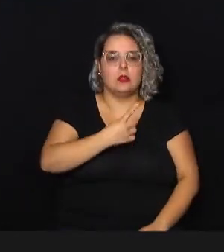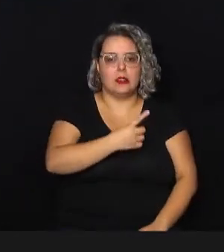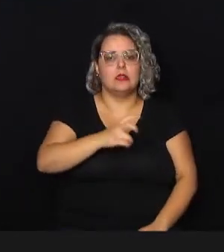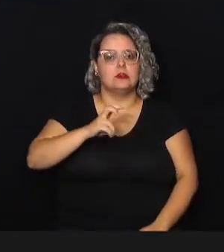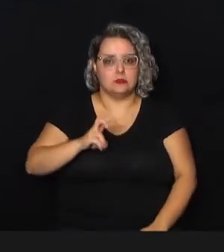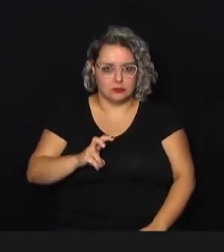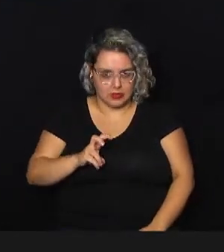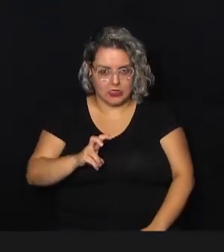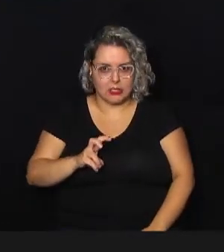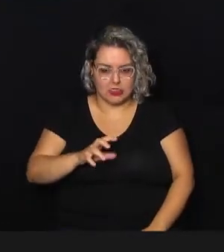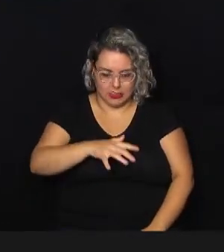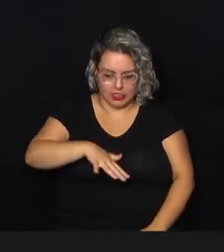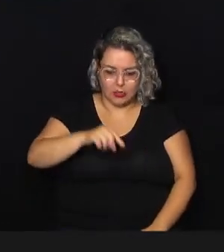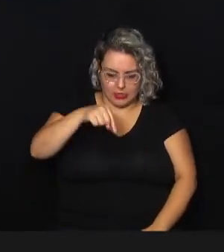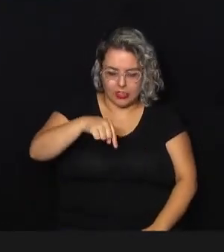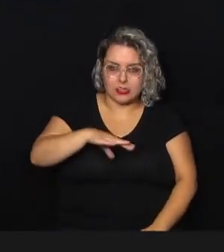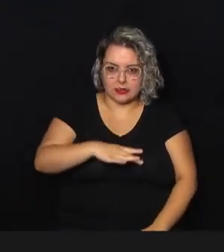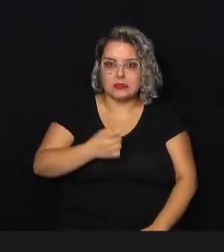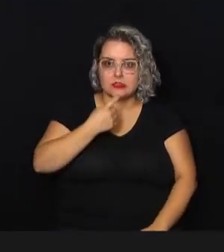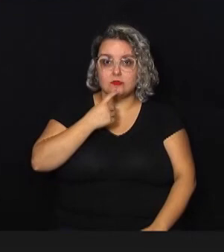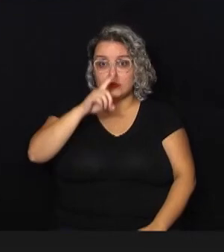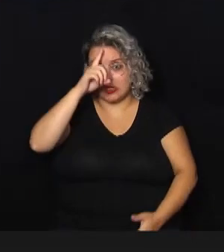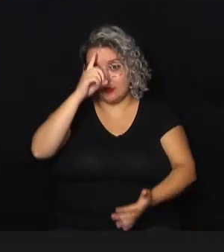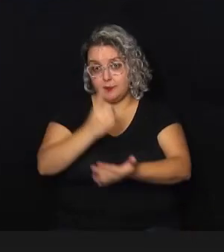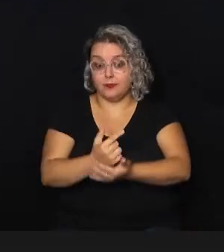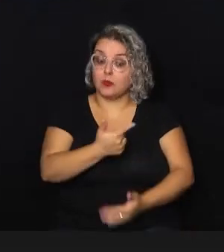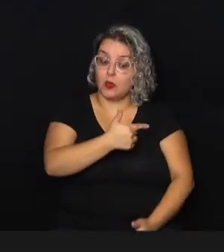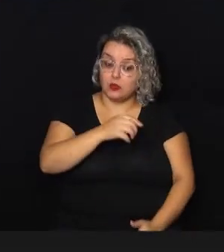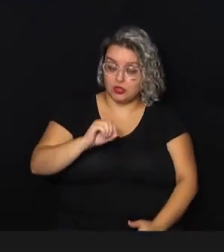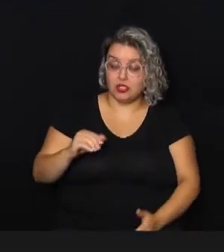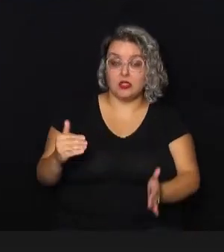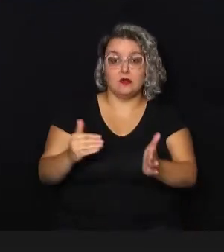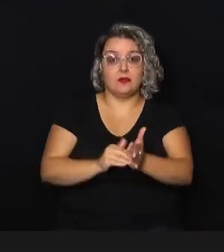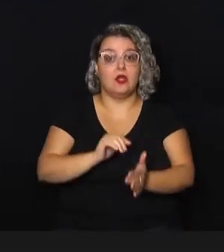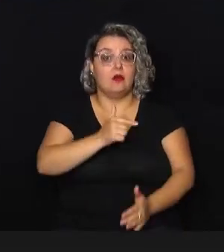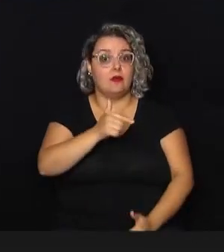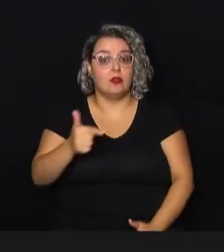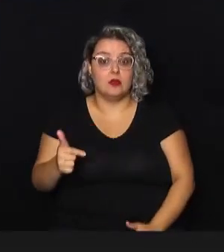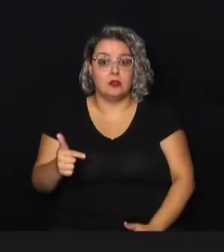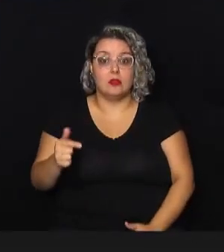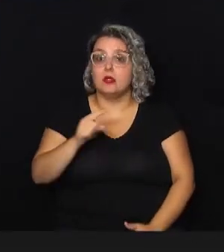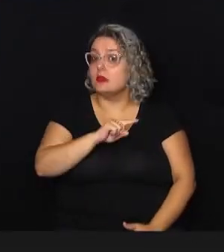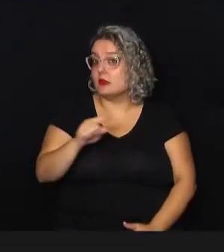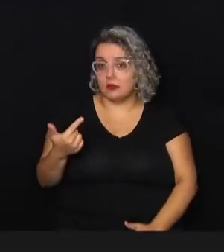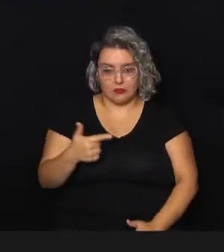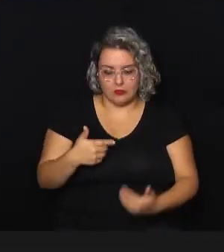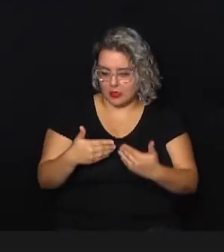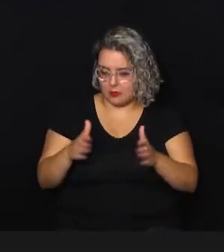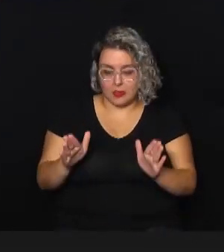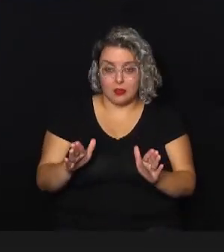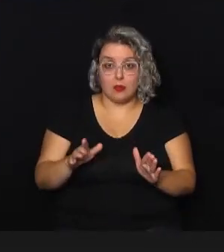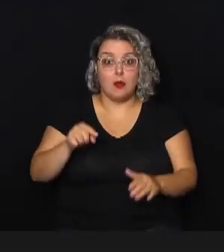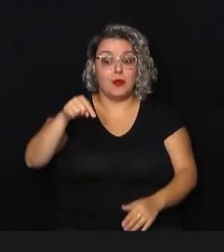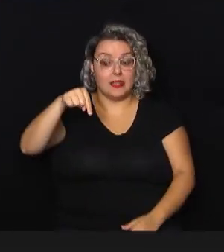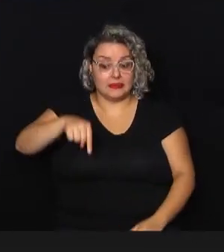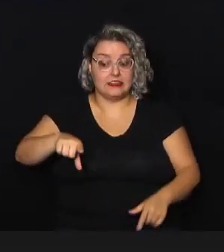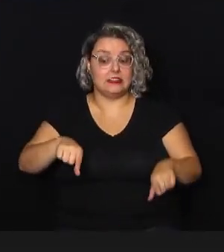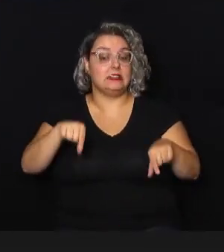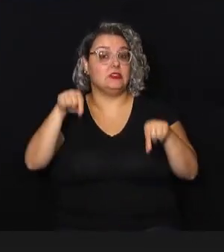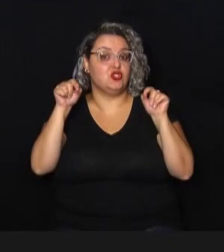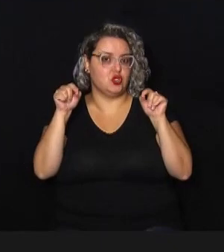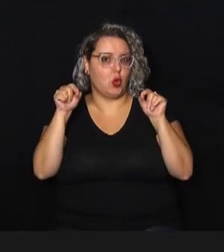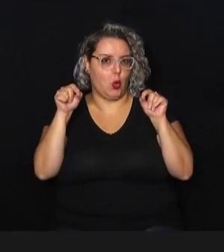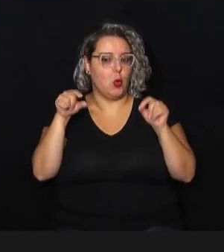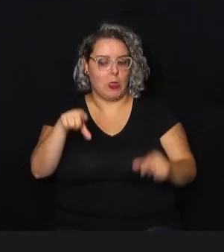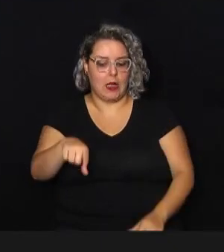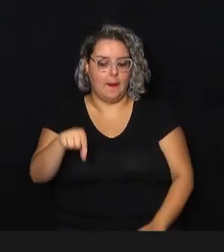aqui de Campinas, ele já determinou que do dia 20 a 22 não vai haver expediente. Só que esse ponto facultativo, ele é aplicado